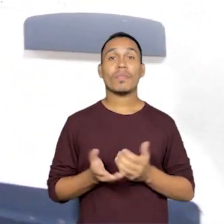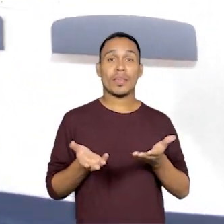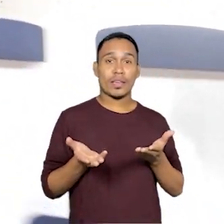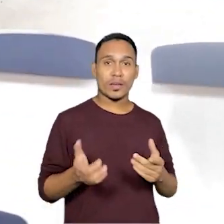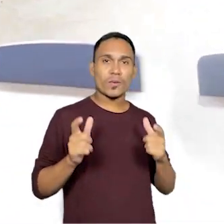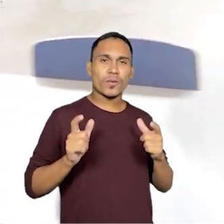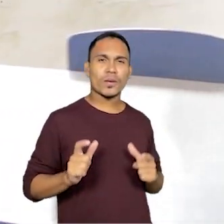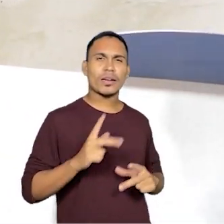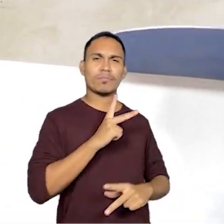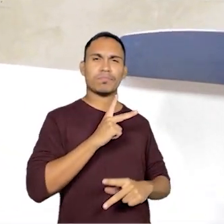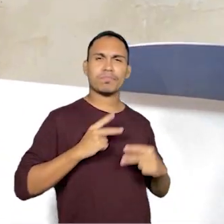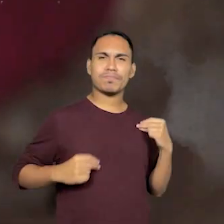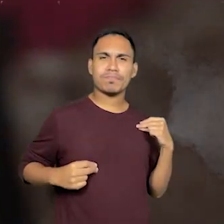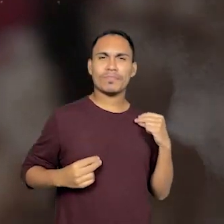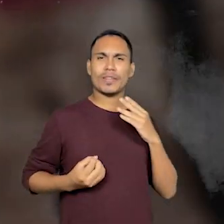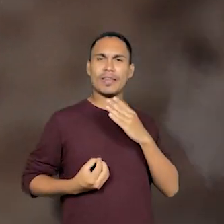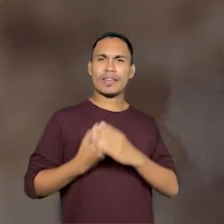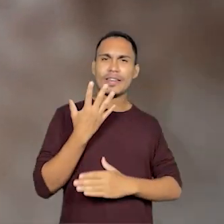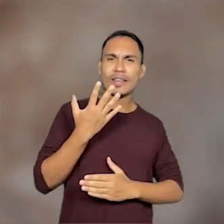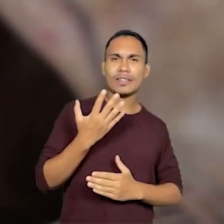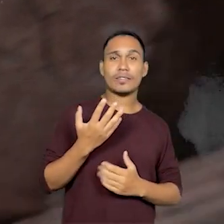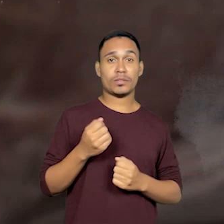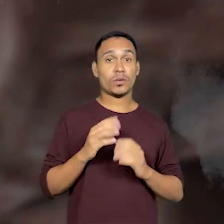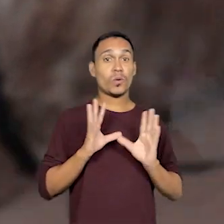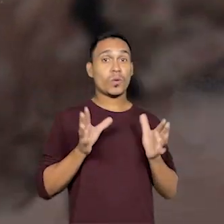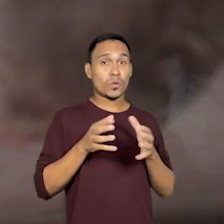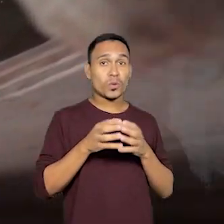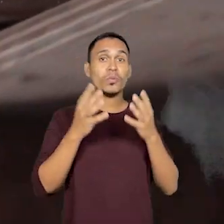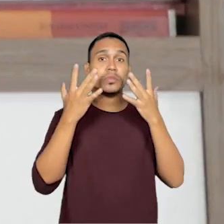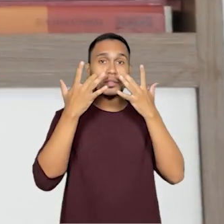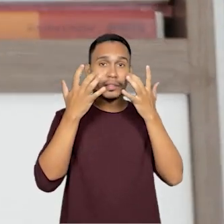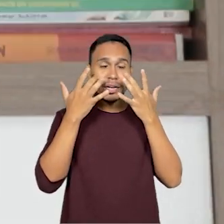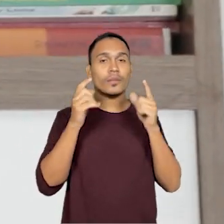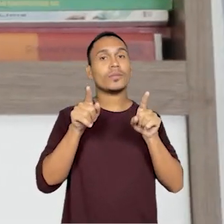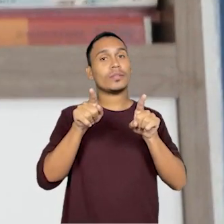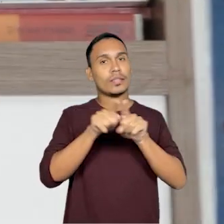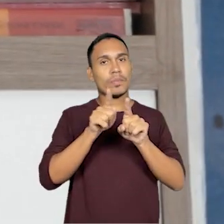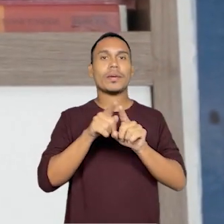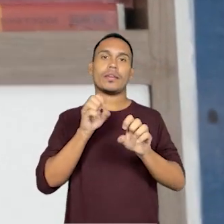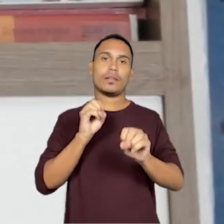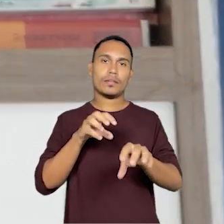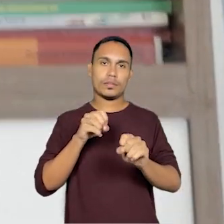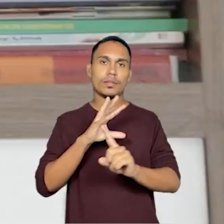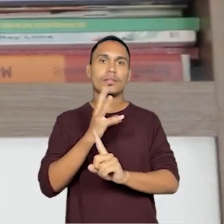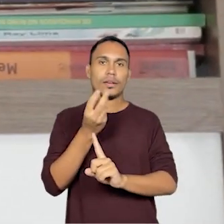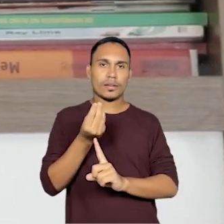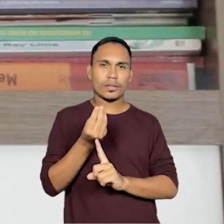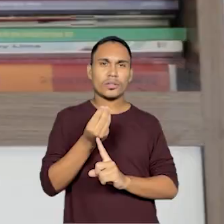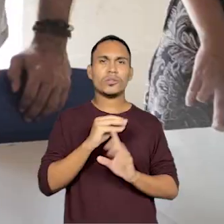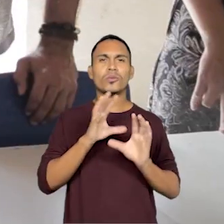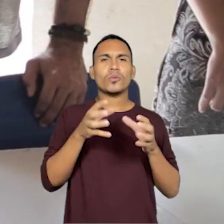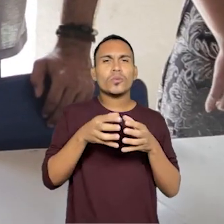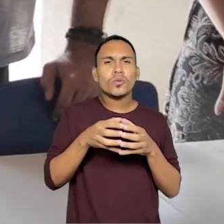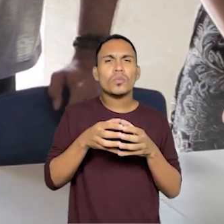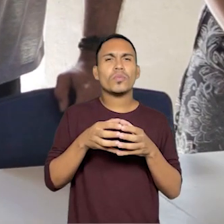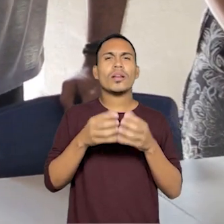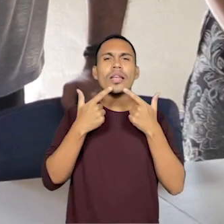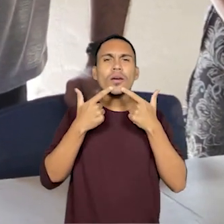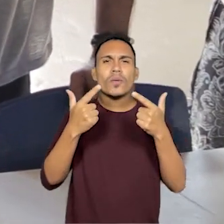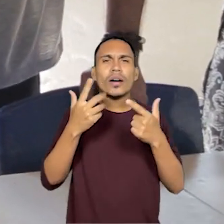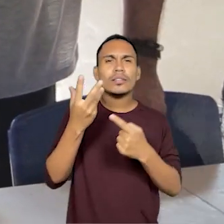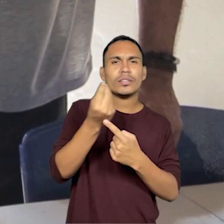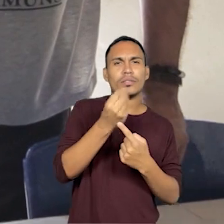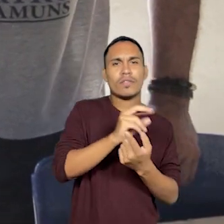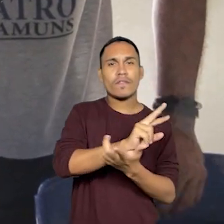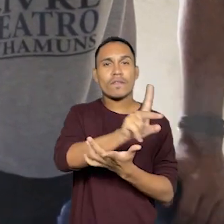cômodo. Espaço da casa. A gente é um grupo de teatro, mas que trabalha com arte e educação, então acabou sendo um grupo multilinguístico, né? Então rolam